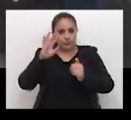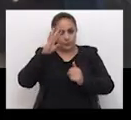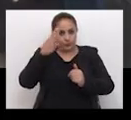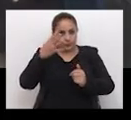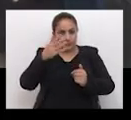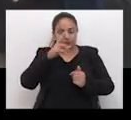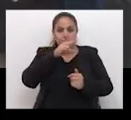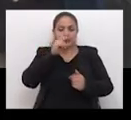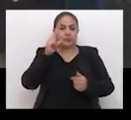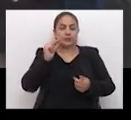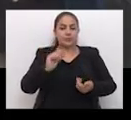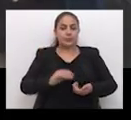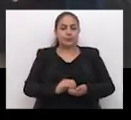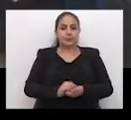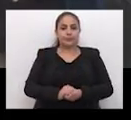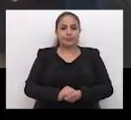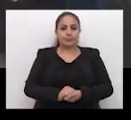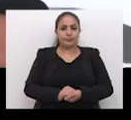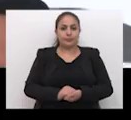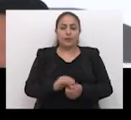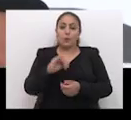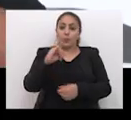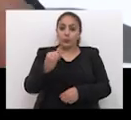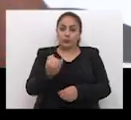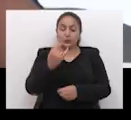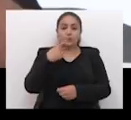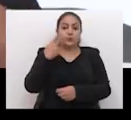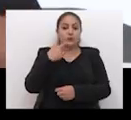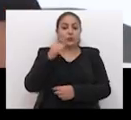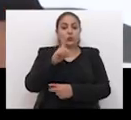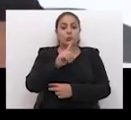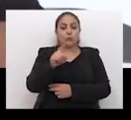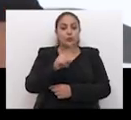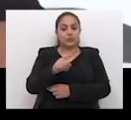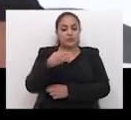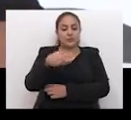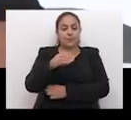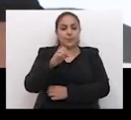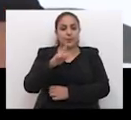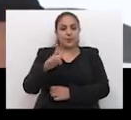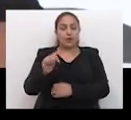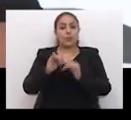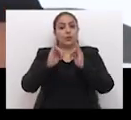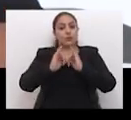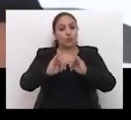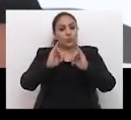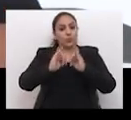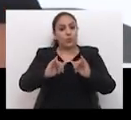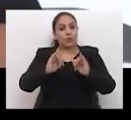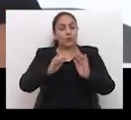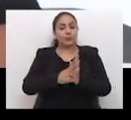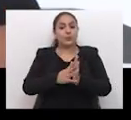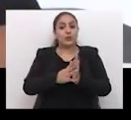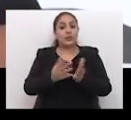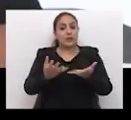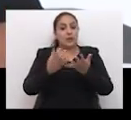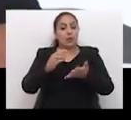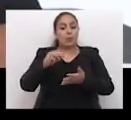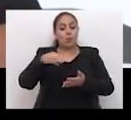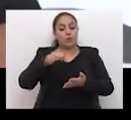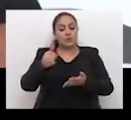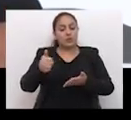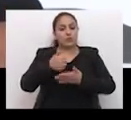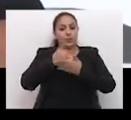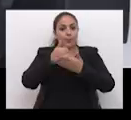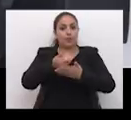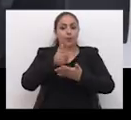de providências ao Executivo. Na oportunidade, o vereador Luiz Miguel Chais comunicou a decisão de apresentar uma